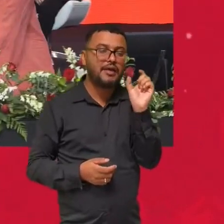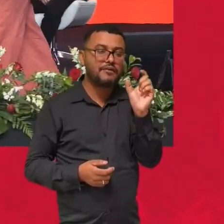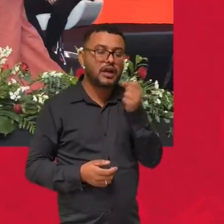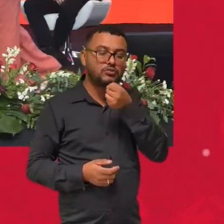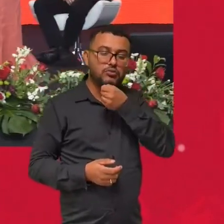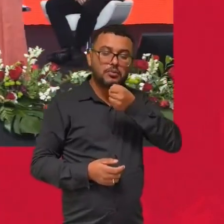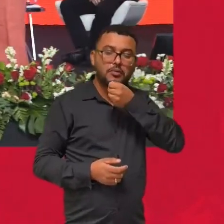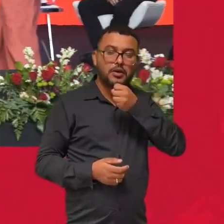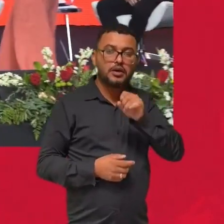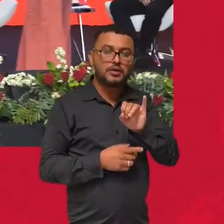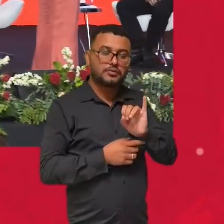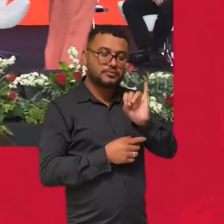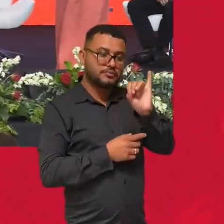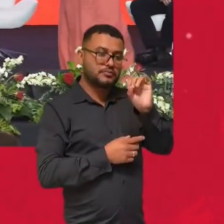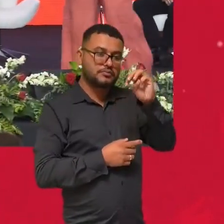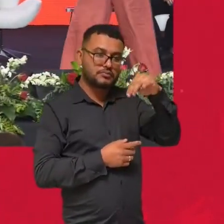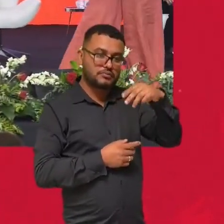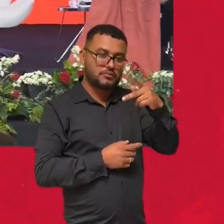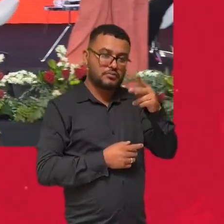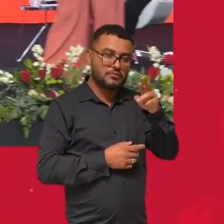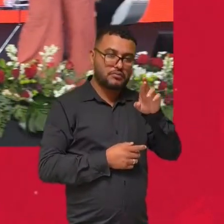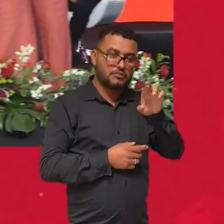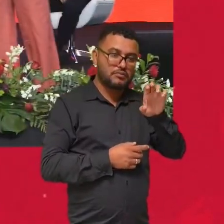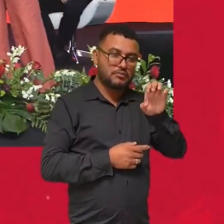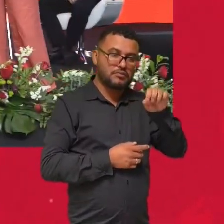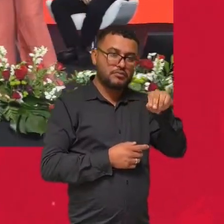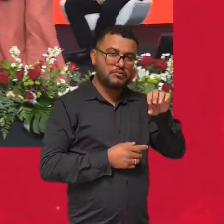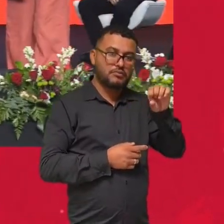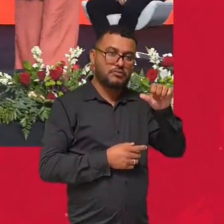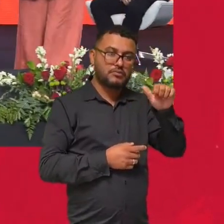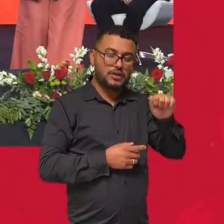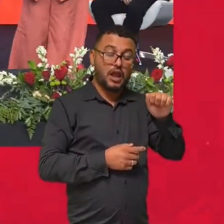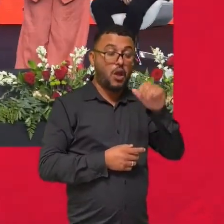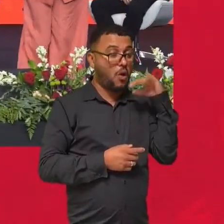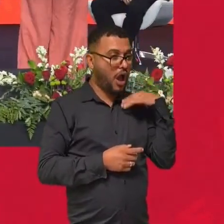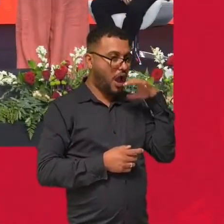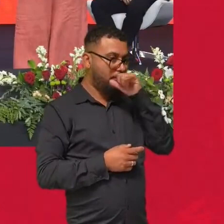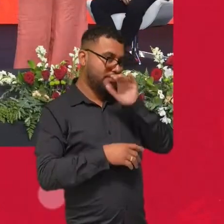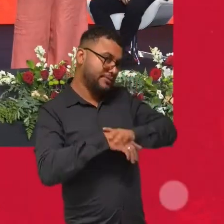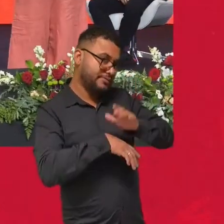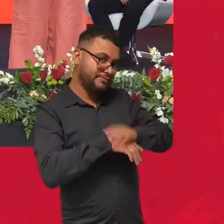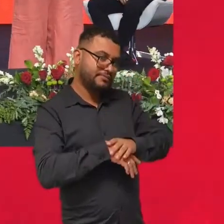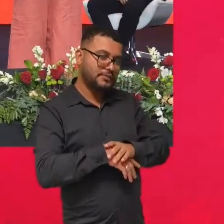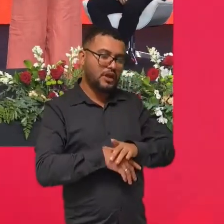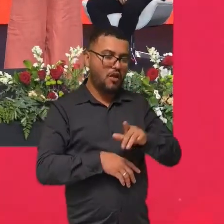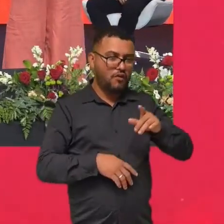tempo corre. Lembrar o seguinte, vamos sair do lugar de vítima.